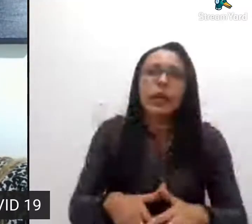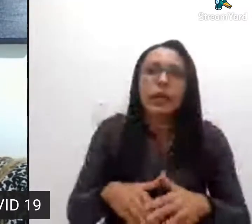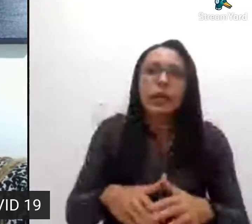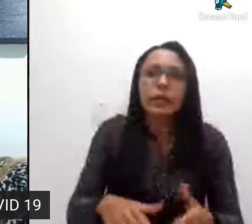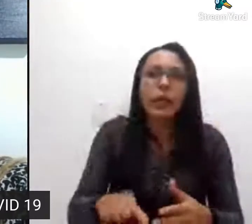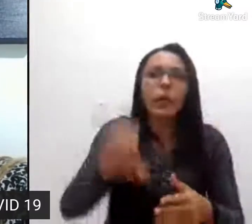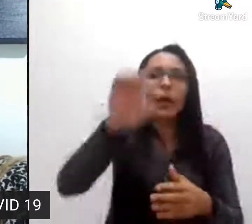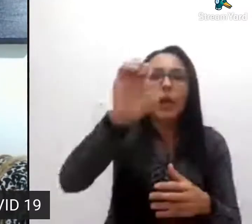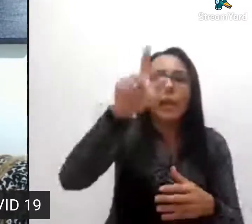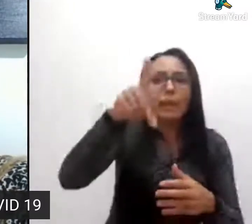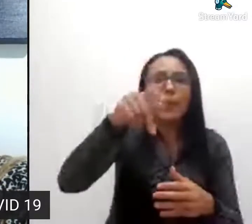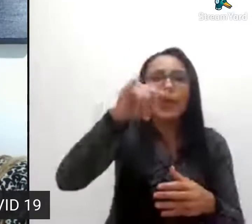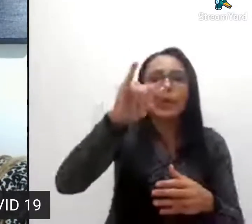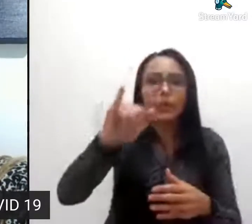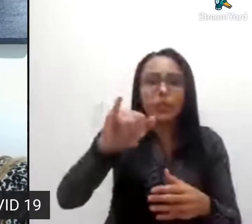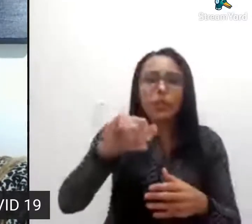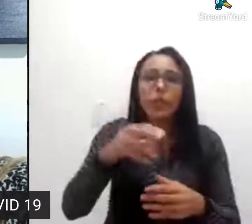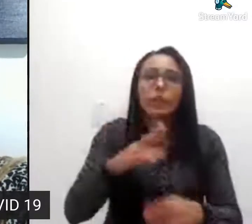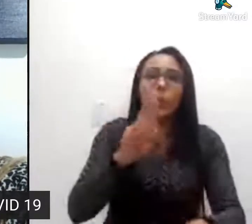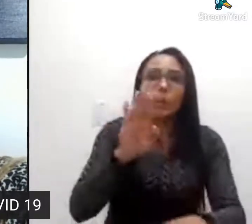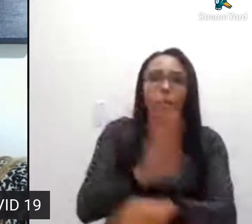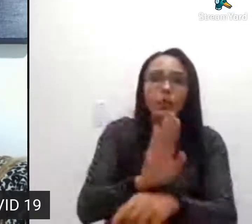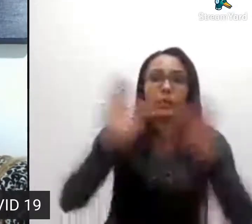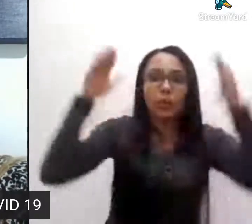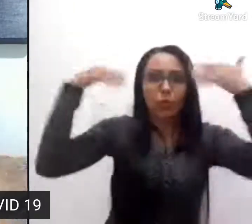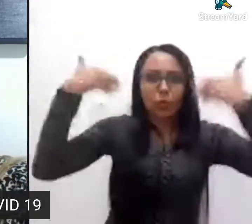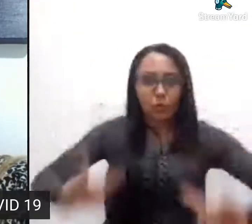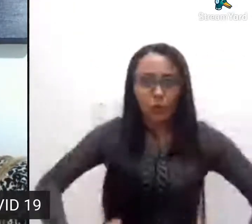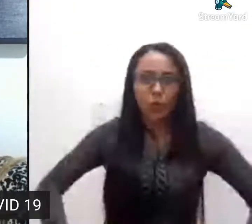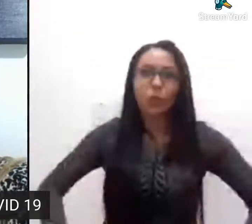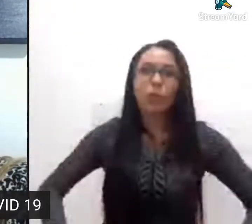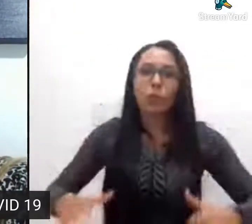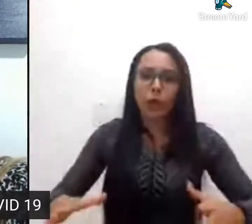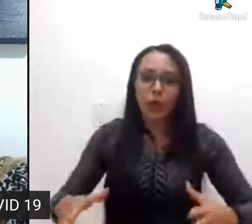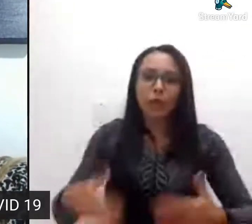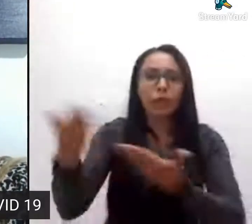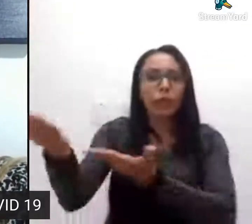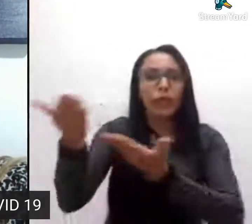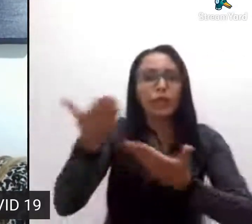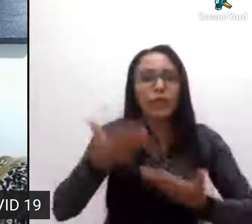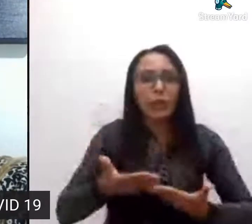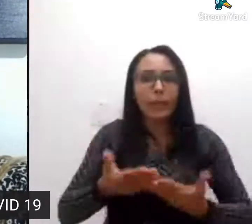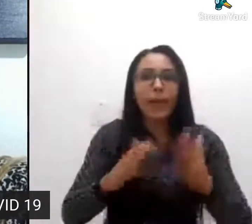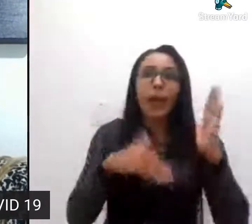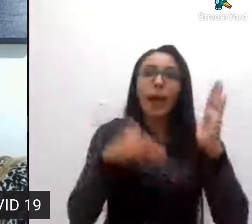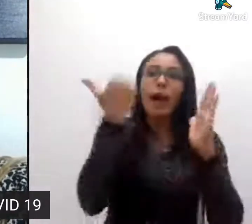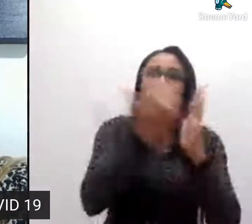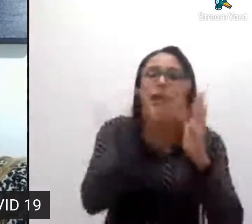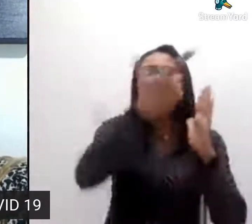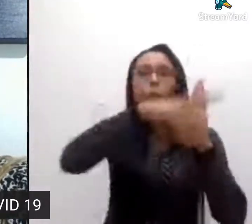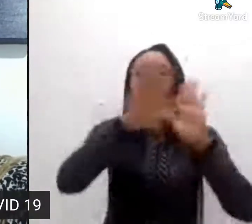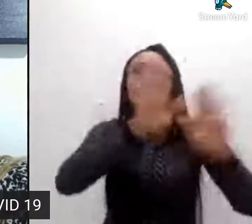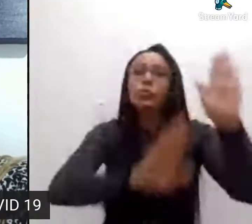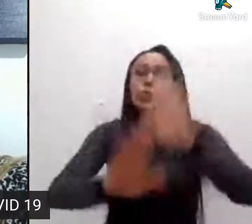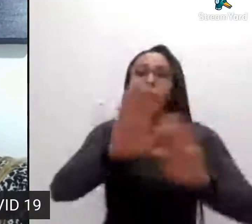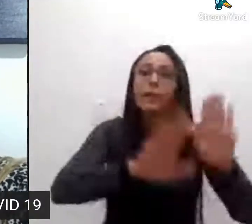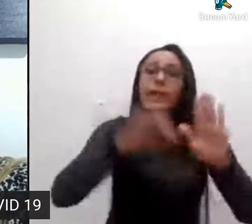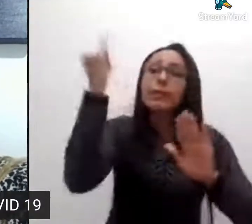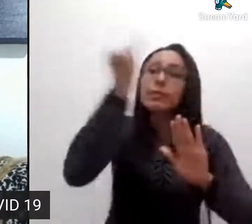de proteção individual, serão providenciados. Mas, além disso, outros cuidados são necessários